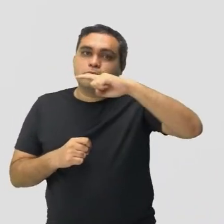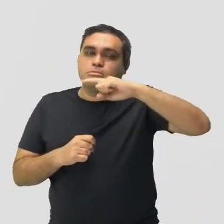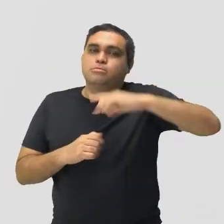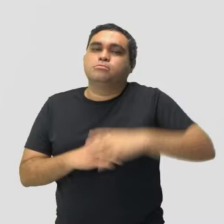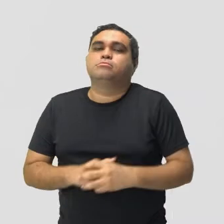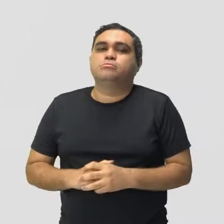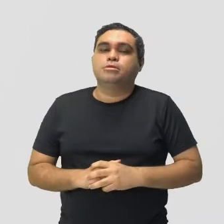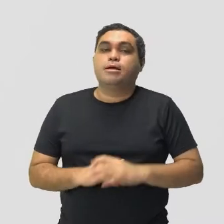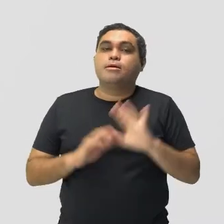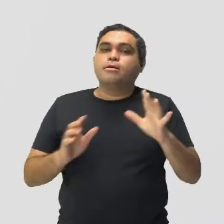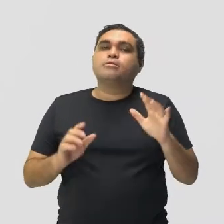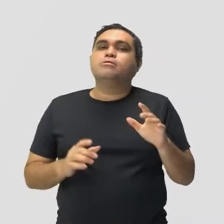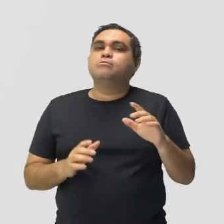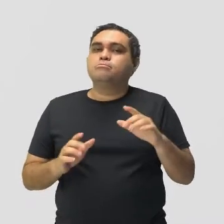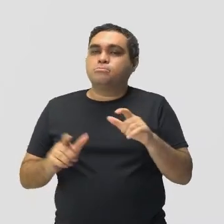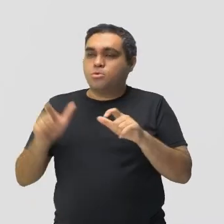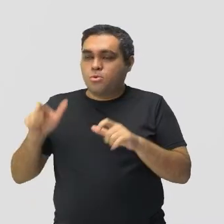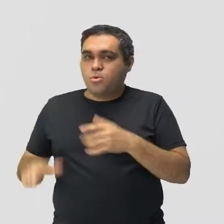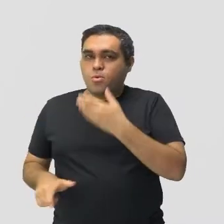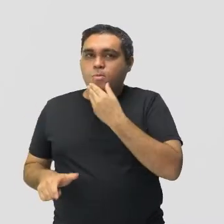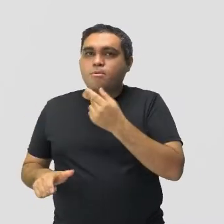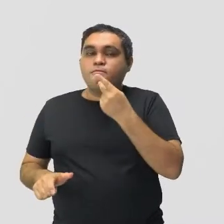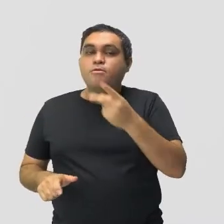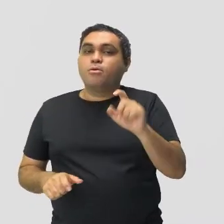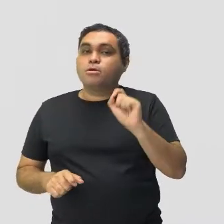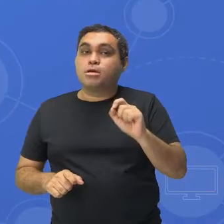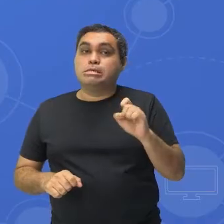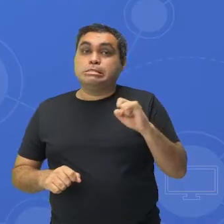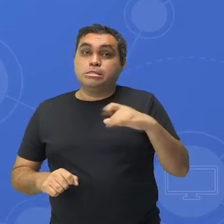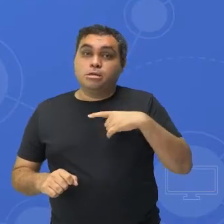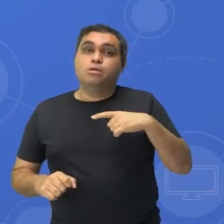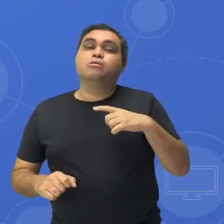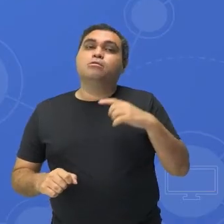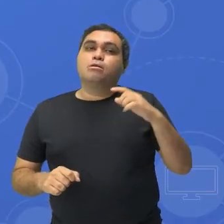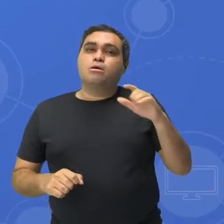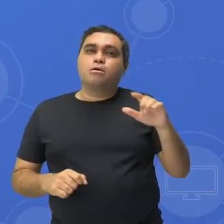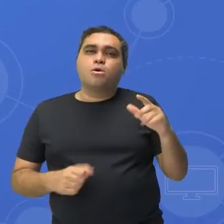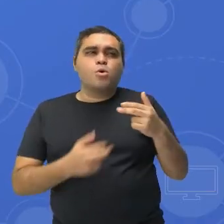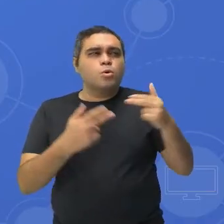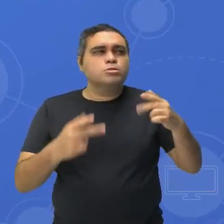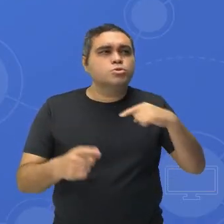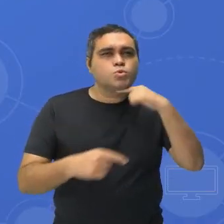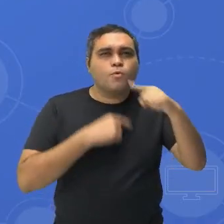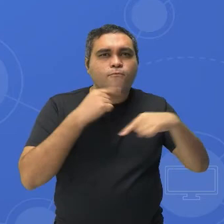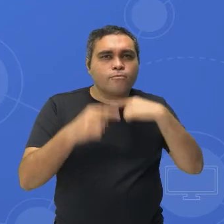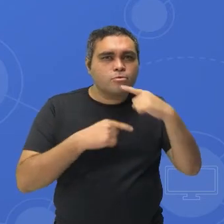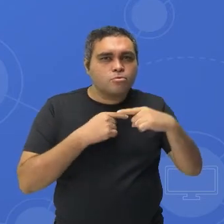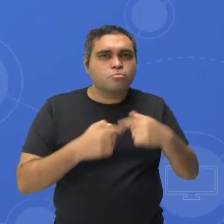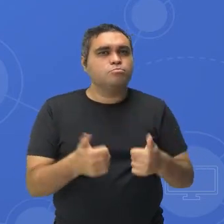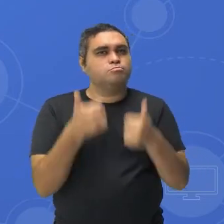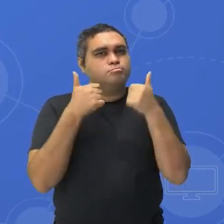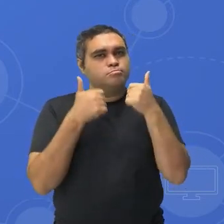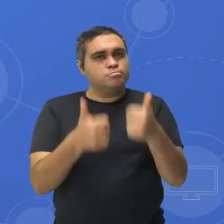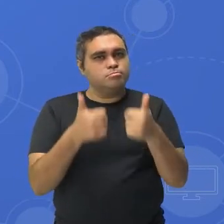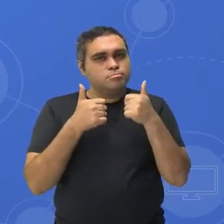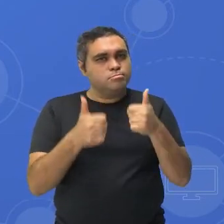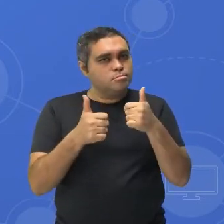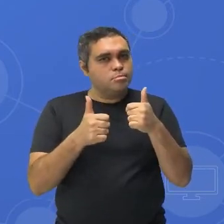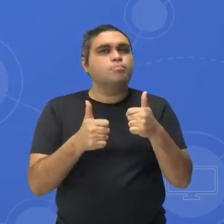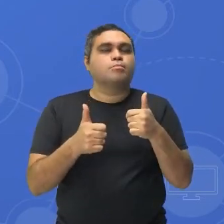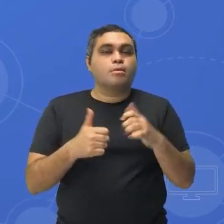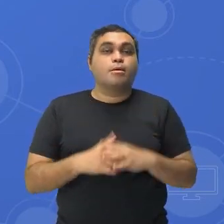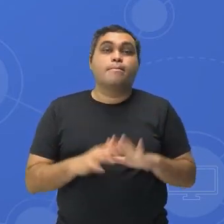Descartes aqui nas regras dele? Se eu tenho um conhecimento que eu duvido, eu duvido. Agora, se eu